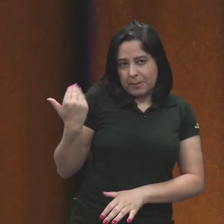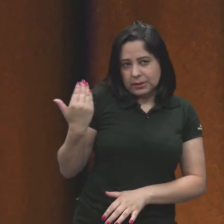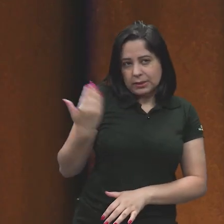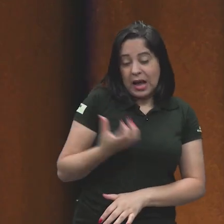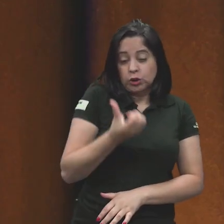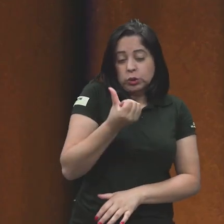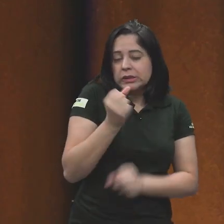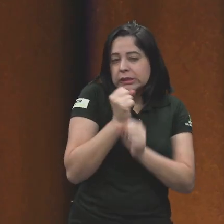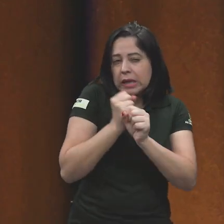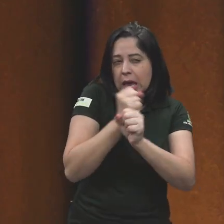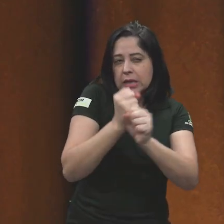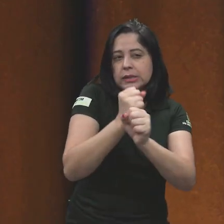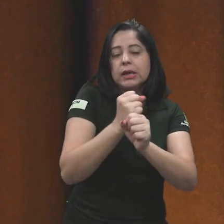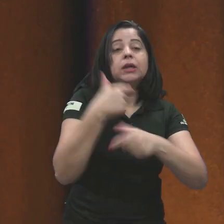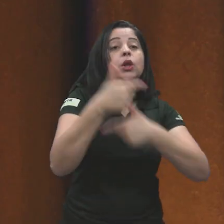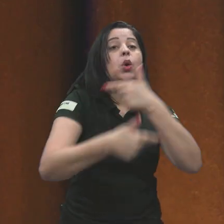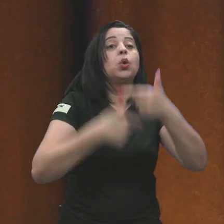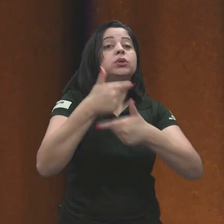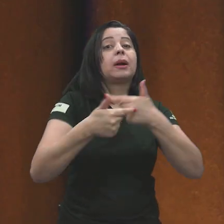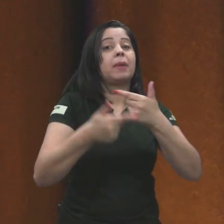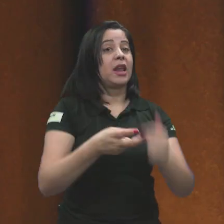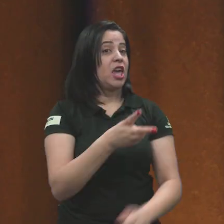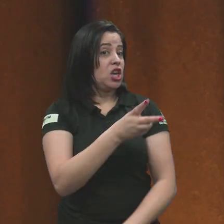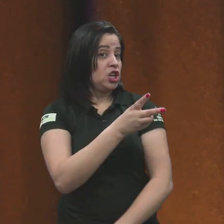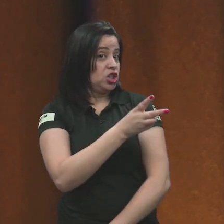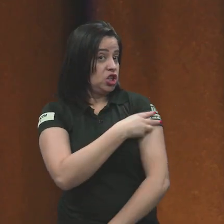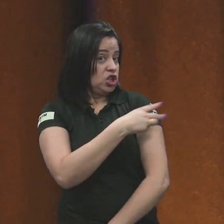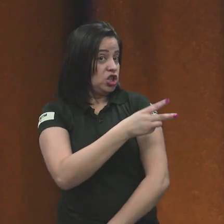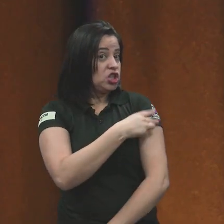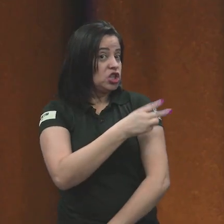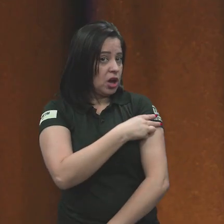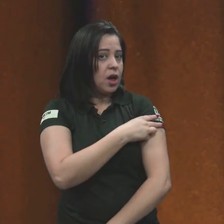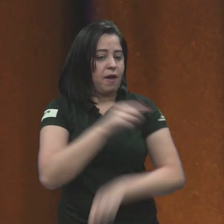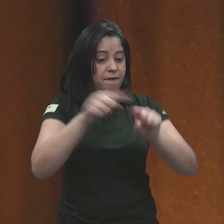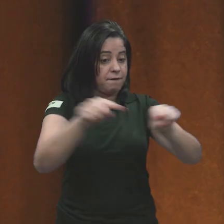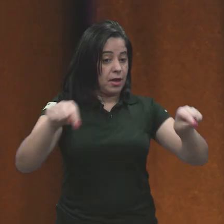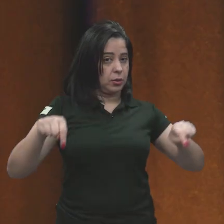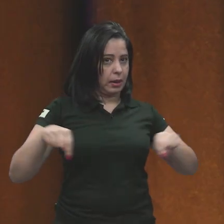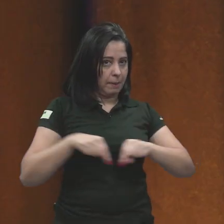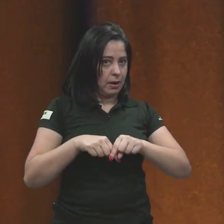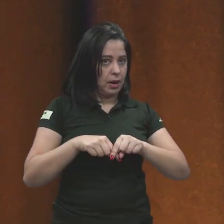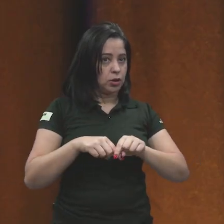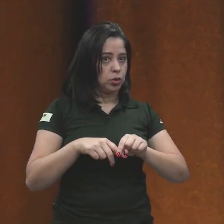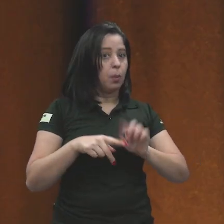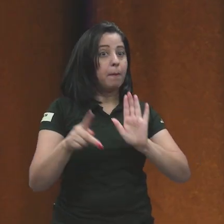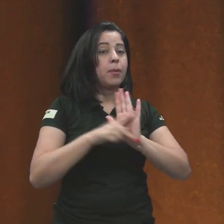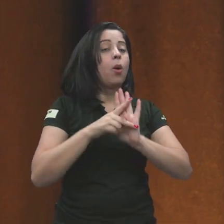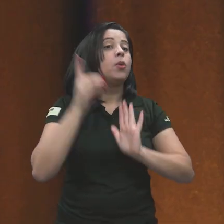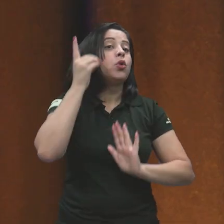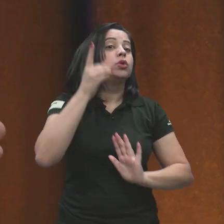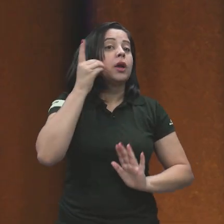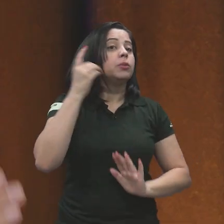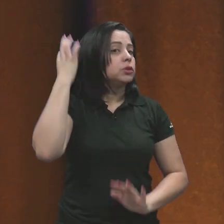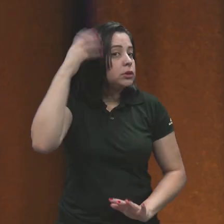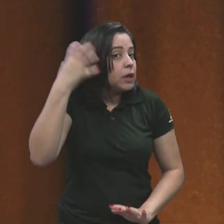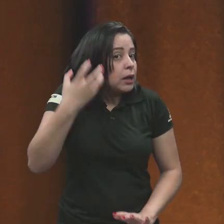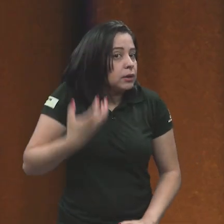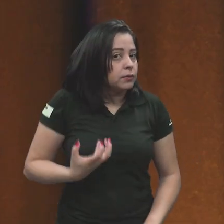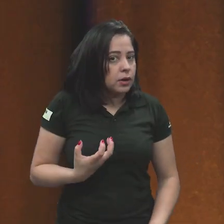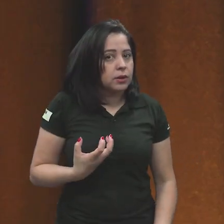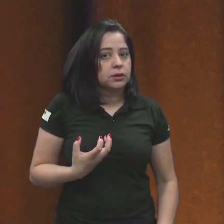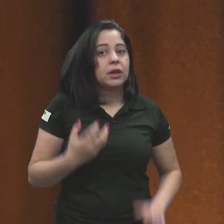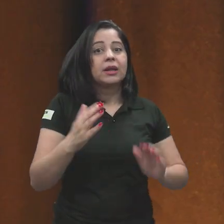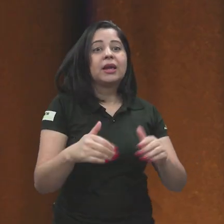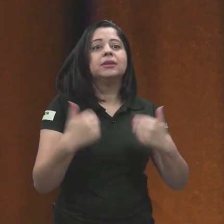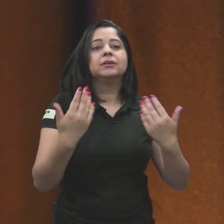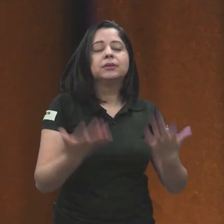onde né, surge daquele período todo, né, da mudança de decisão do vereador Mota na época.